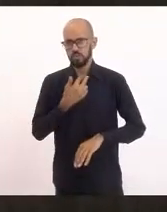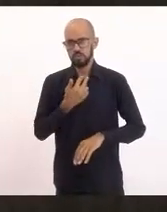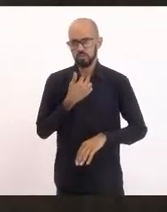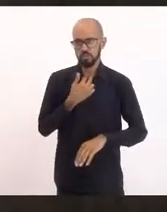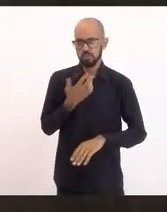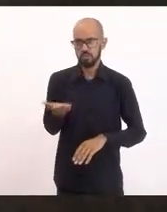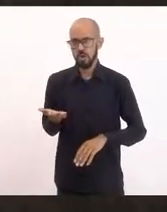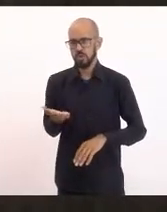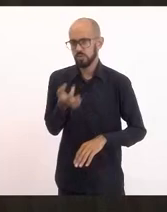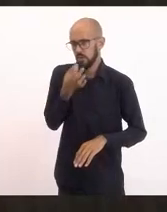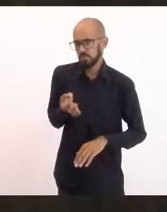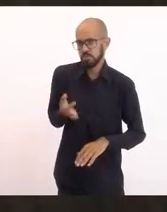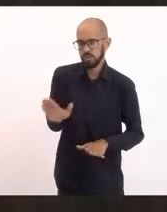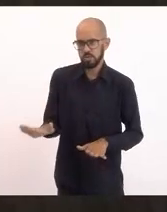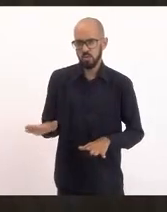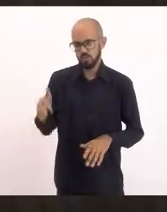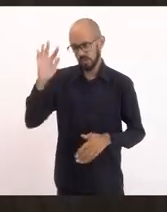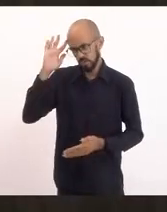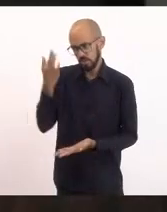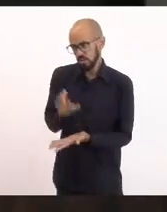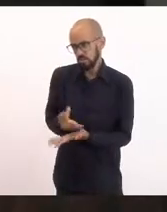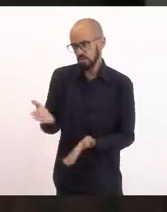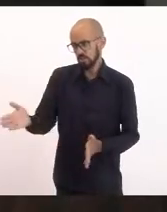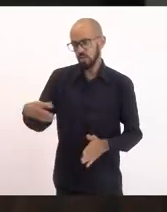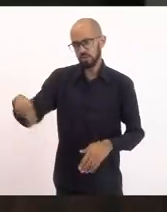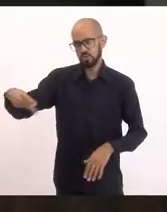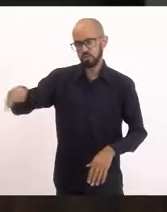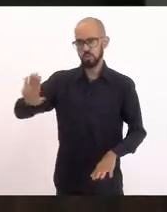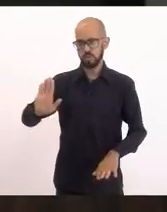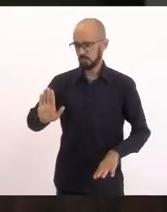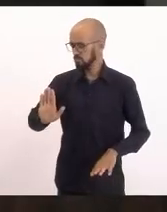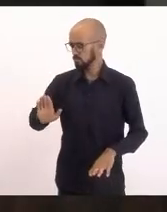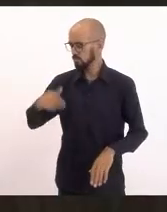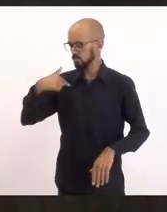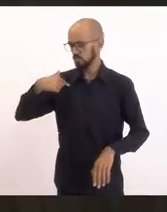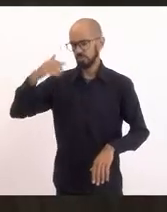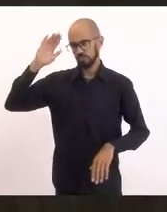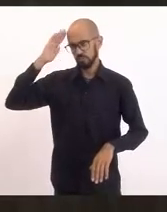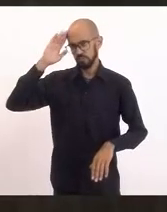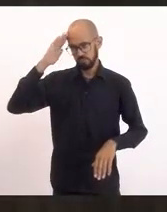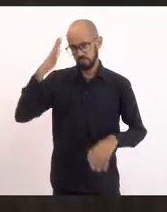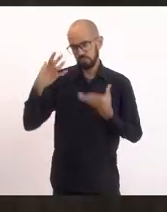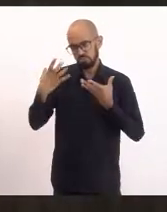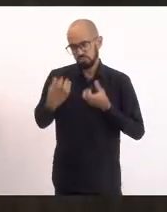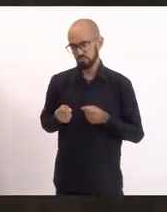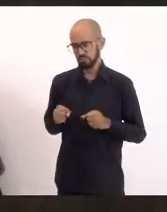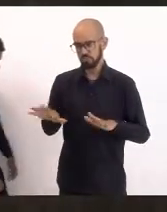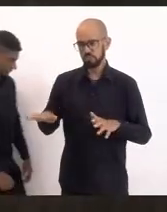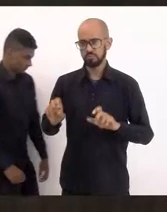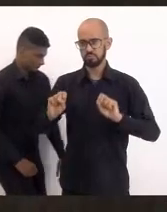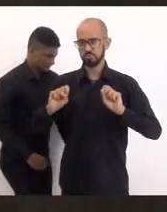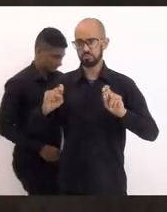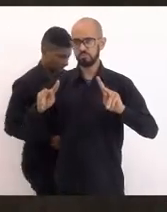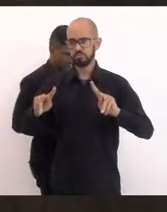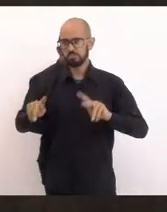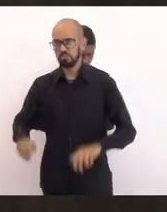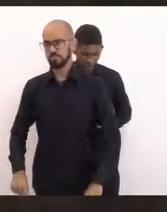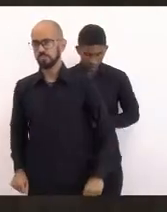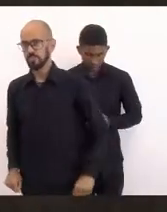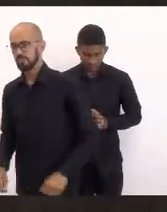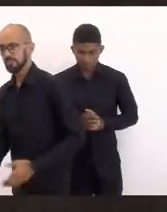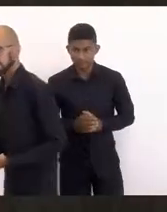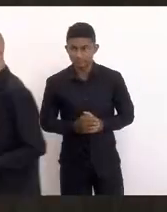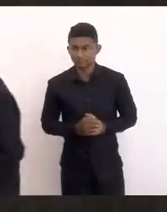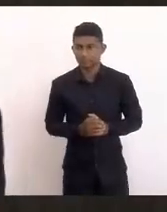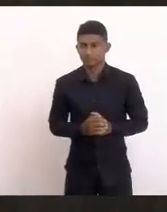fazer um acordo com a Excelência, porque essa decisão é de Vossa Excelência. Claro, eu entendi. E acato as condições de Vossa Excelência como